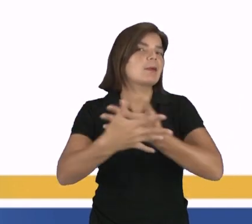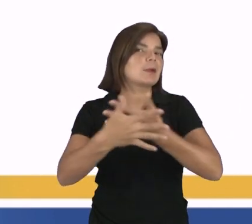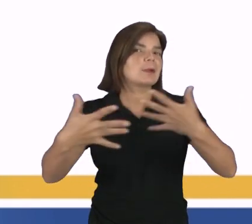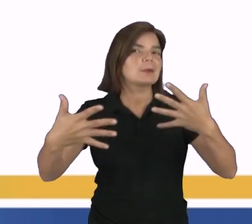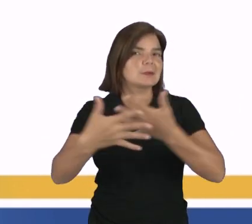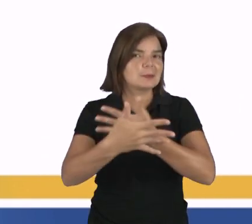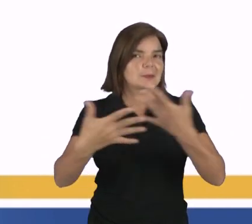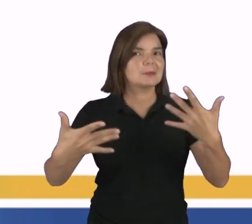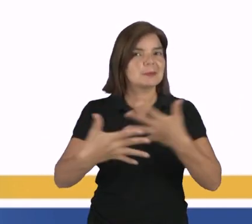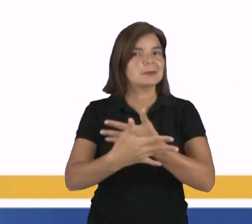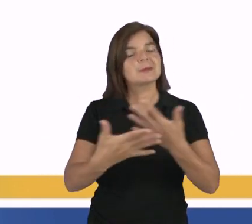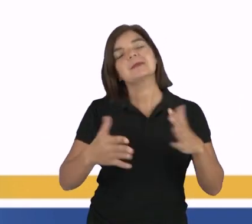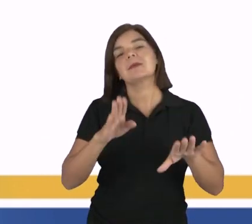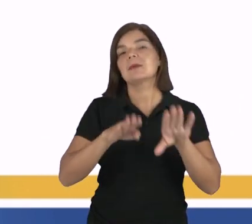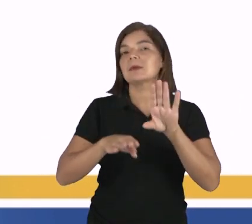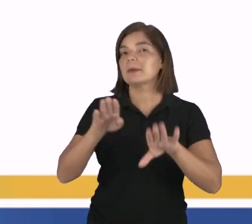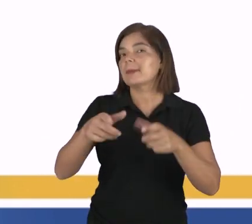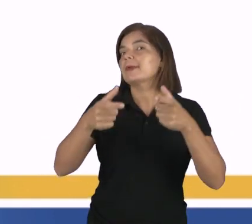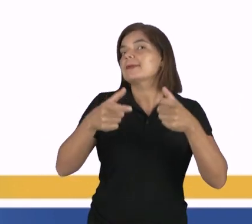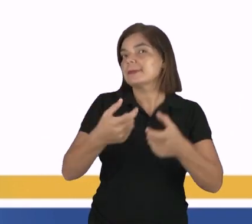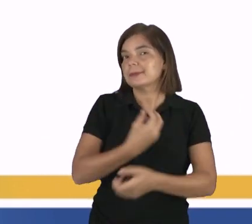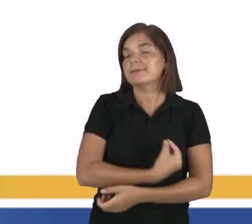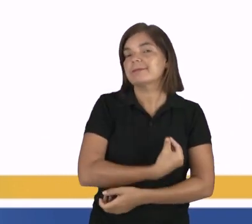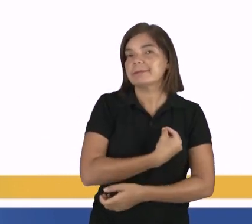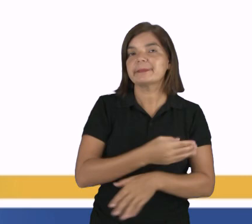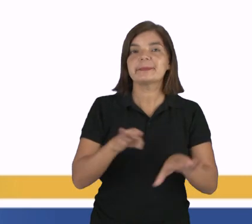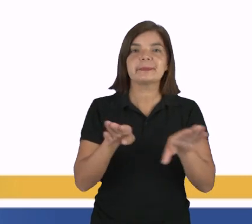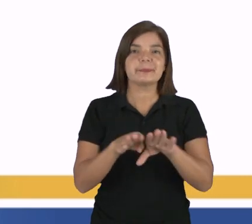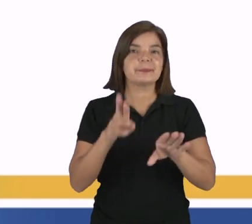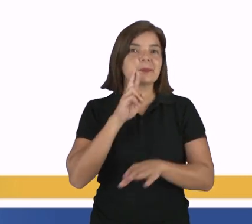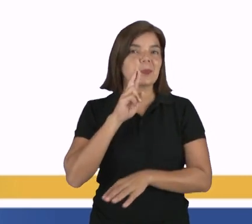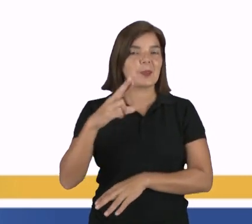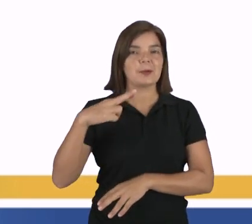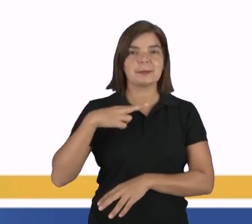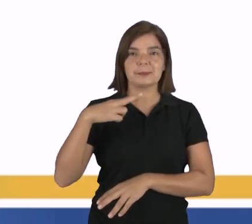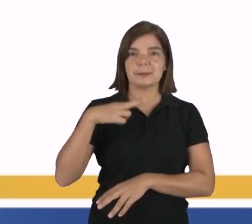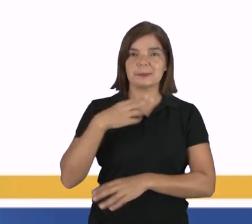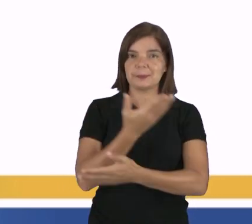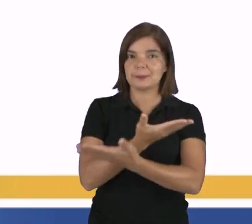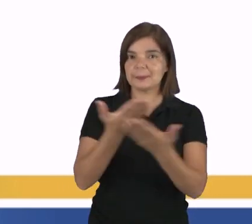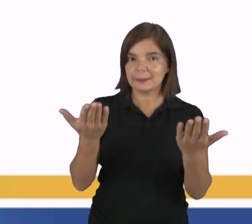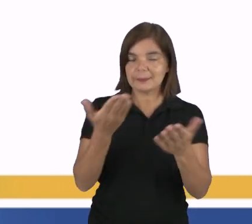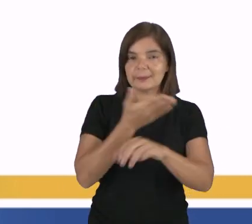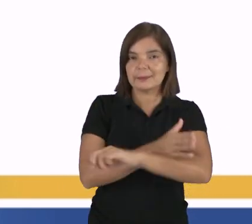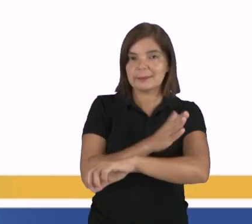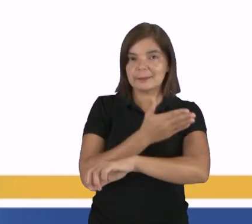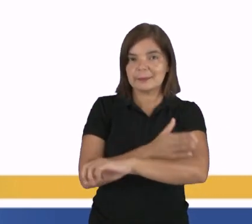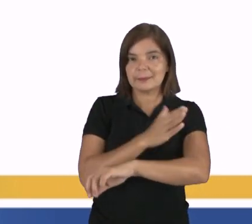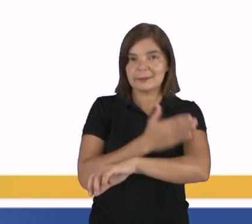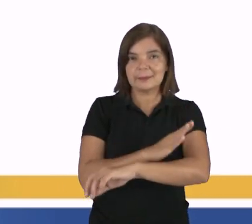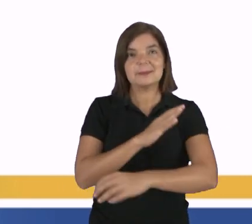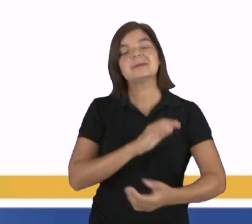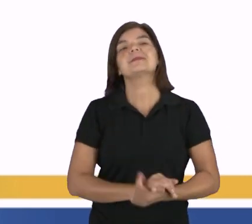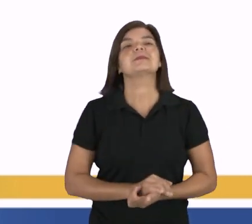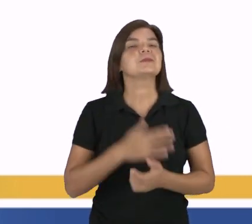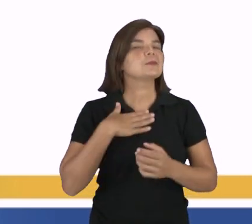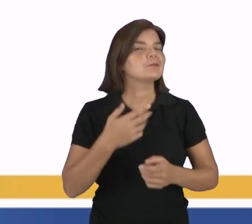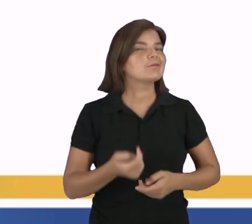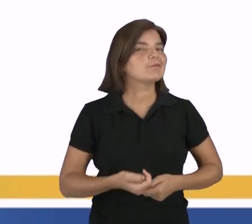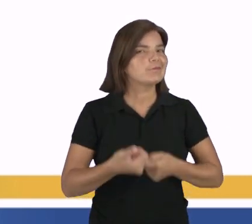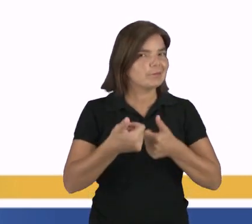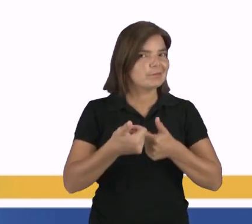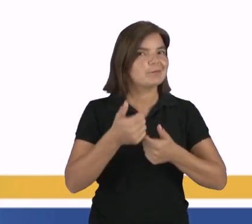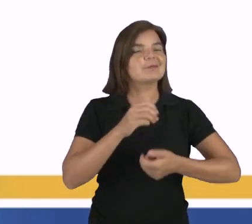lá no centro? Depende de onde você está também. Resposta pessoal para vocês treinarem aí. Vou dar uma sugestão,